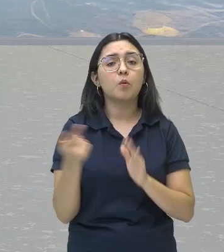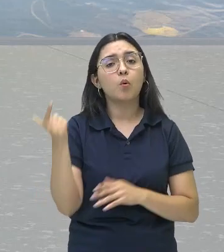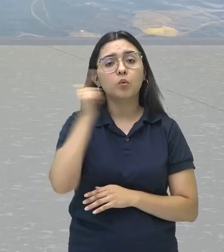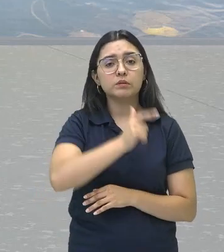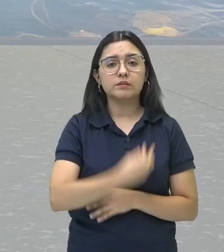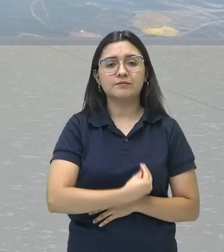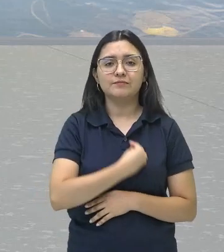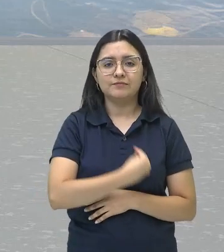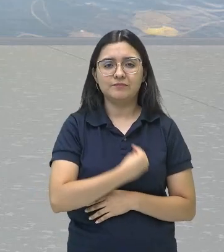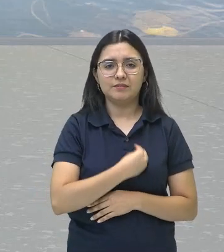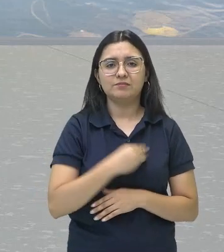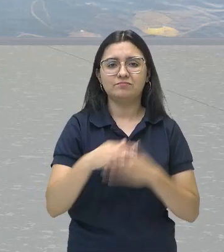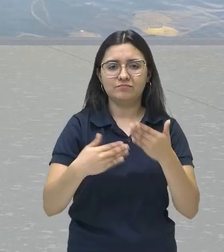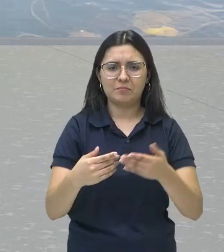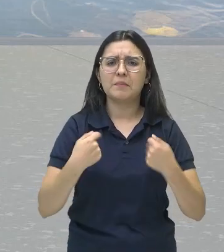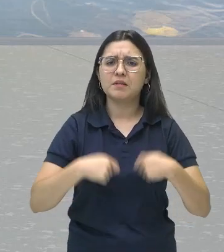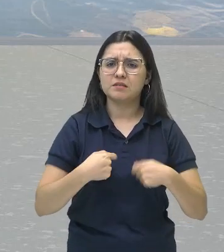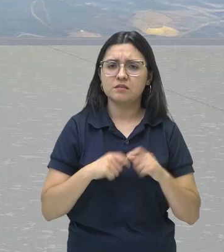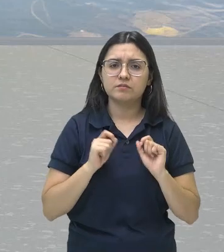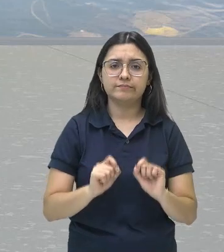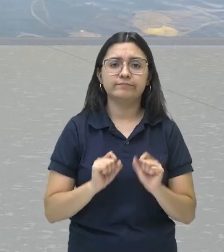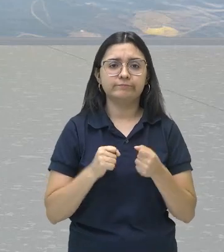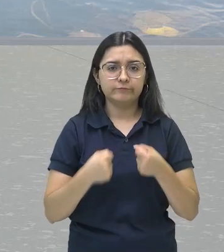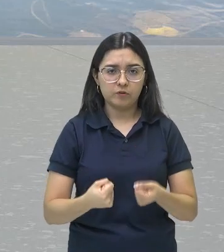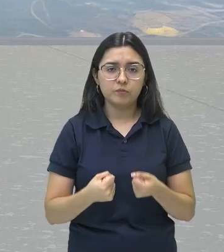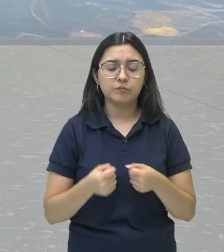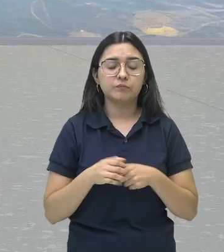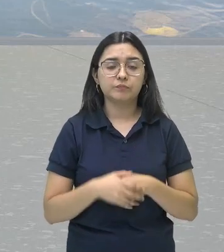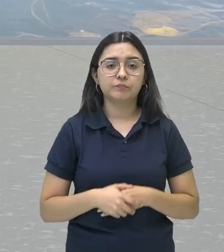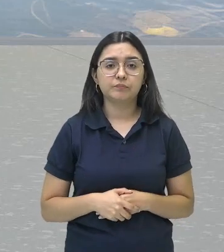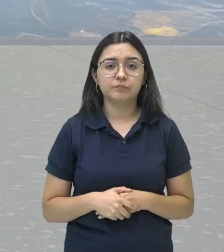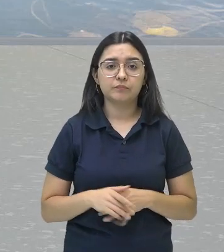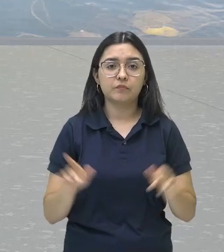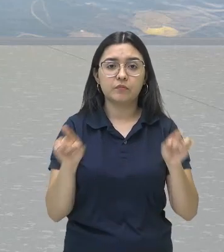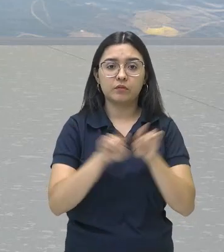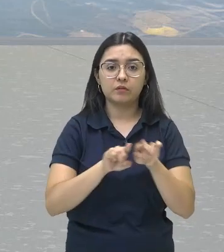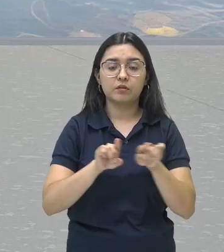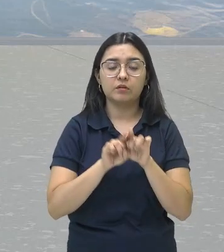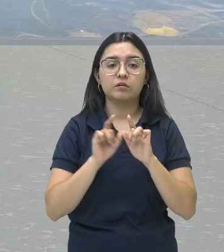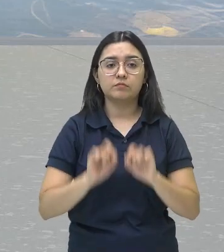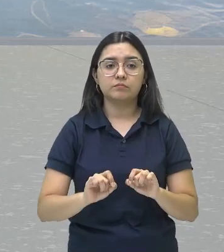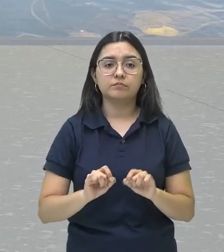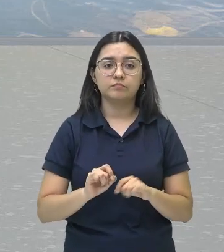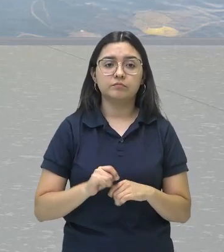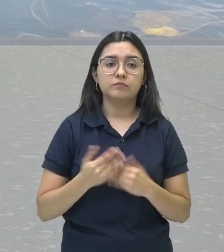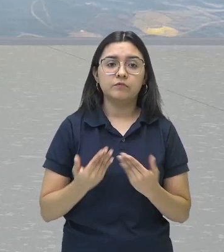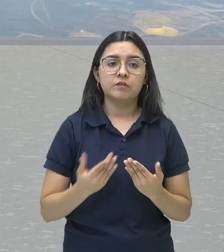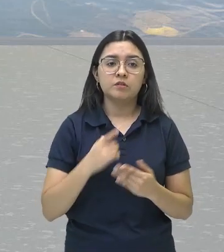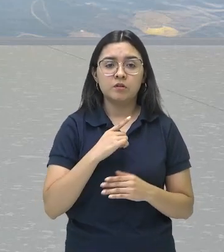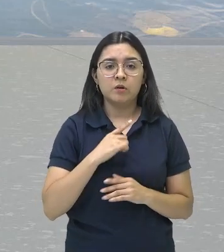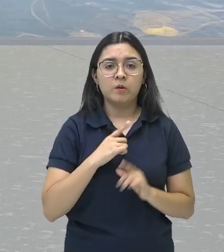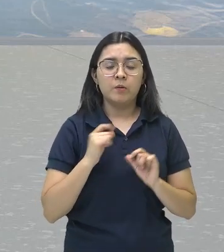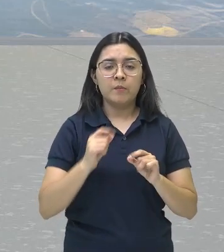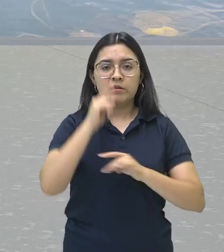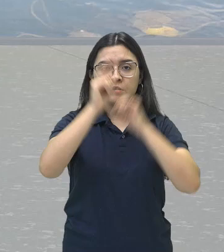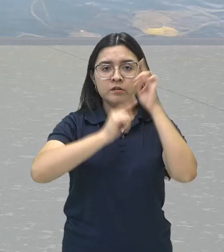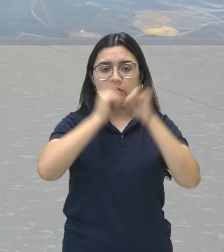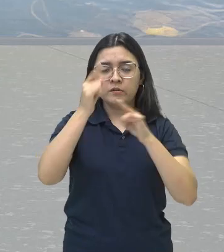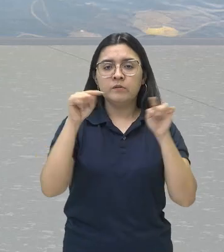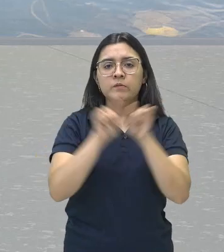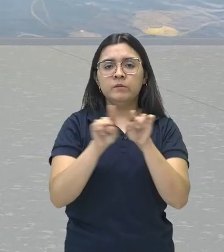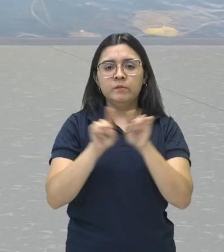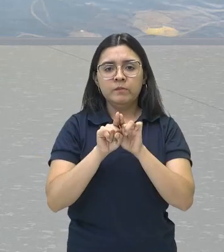né? Então eles têm que se expor e, em vez de ser uma expressão de criatividade